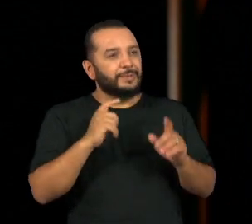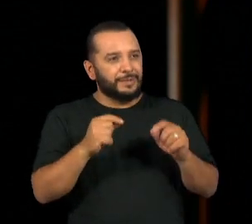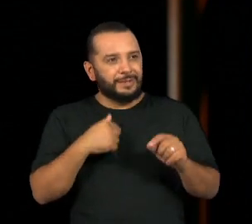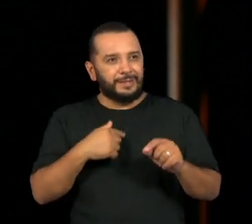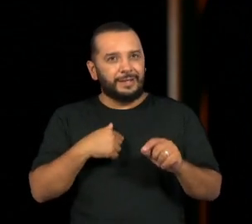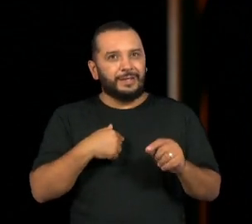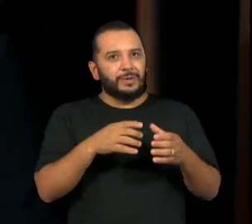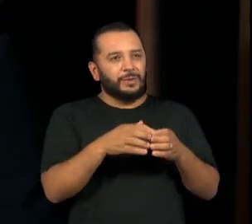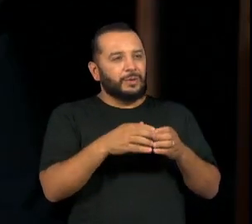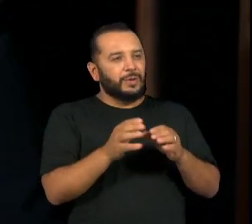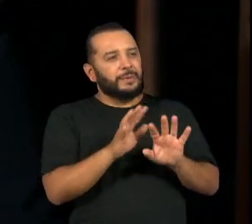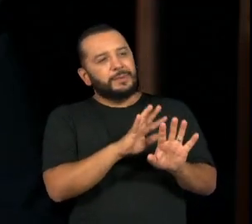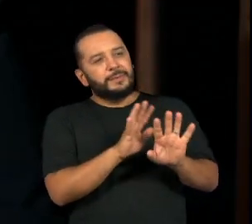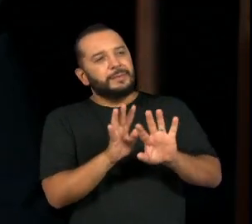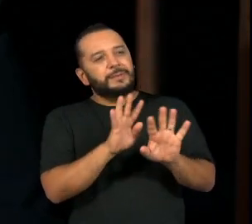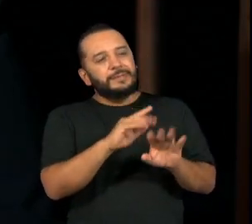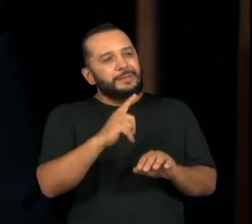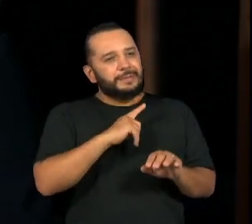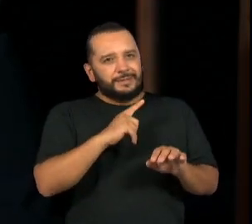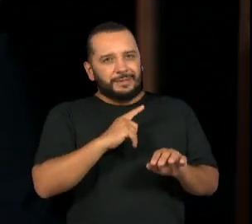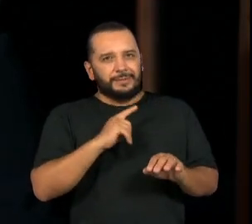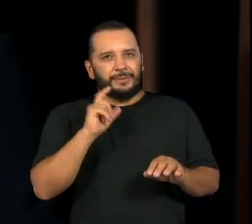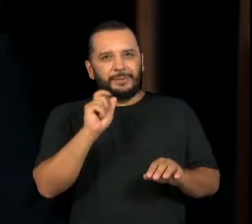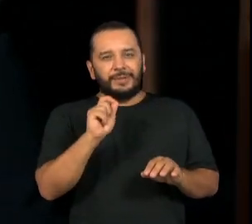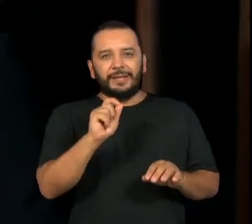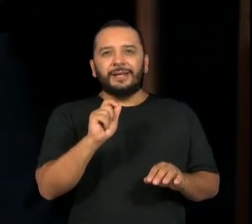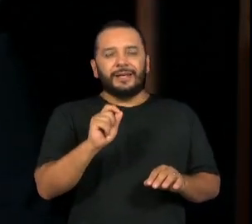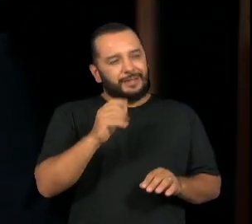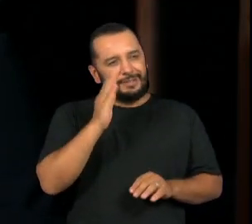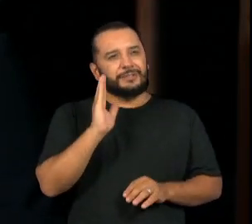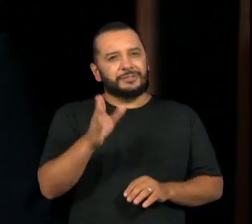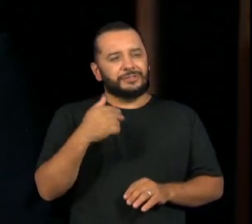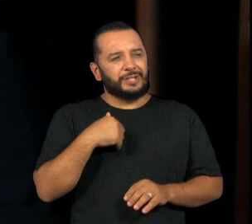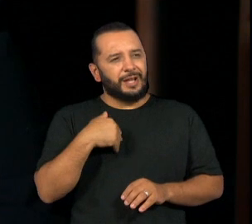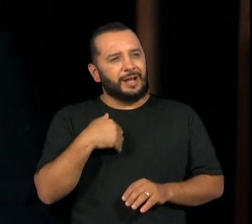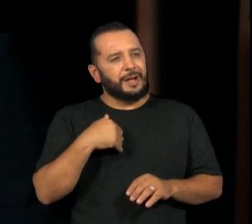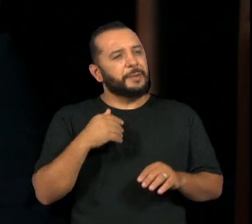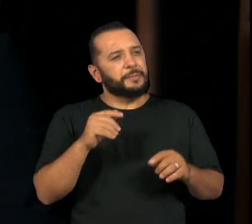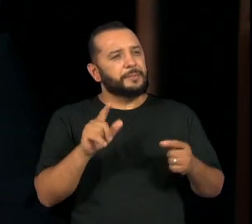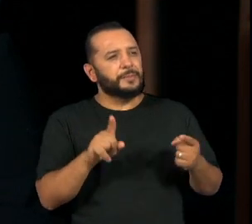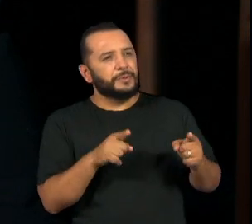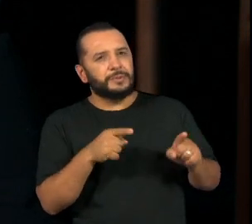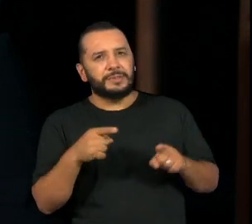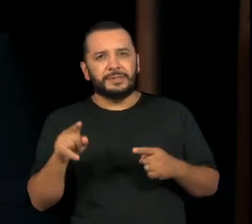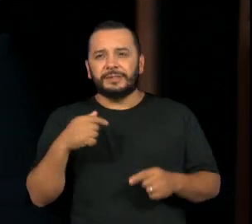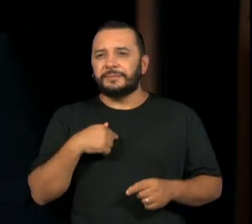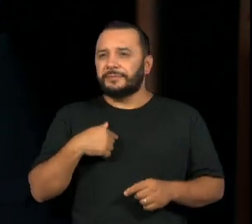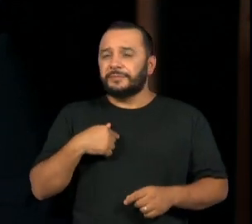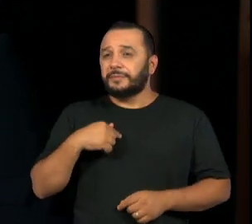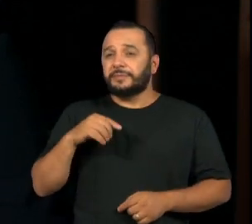velho milho. Isso é Maurício Pereira. Esse é Maurício Pereira. É lindo, Maurício né? Pereira espiga seu